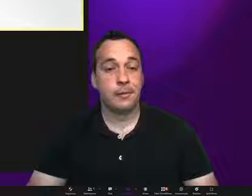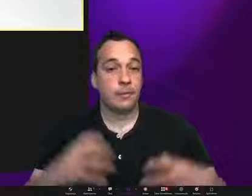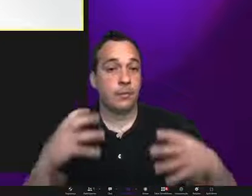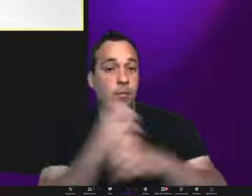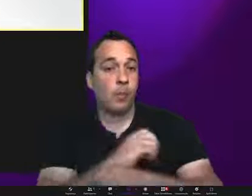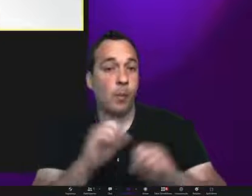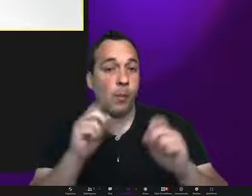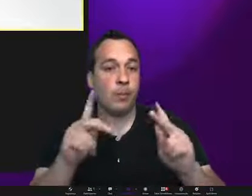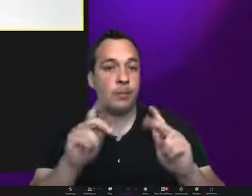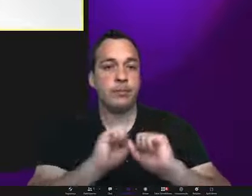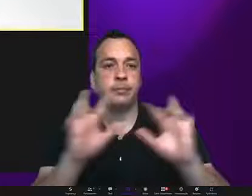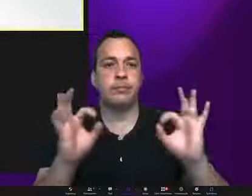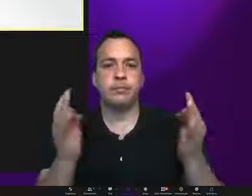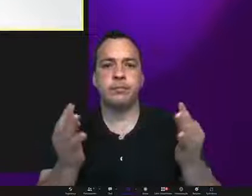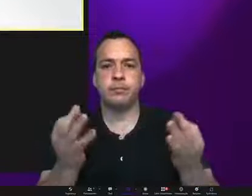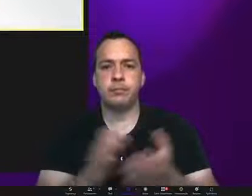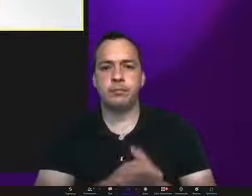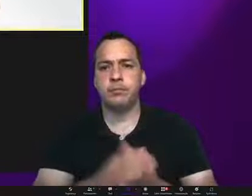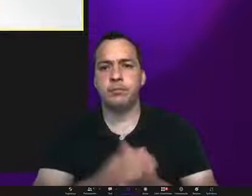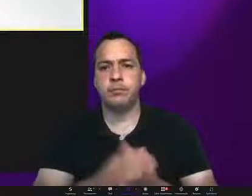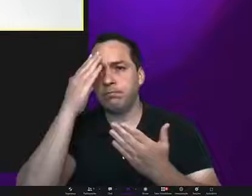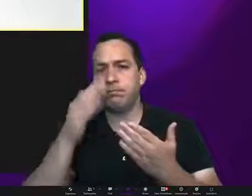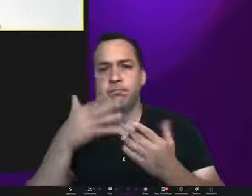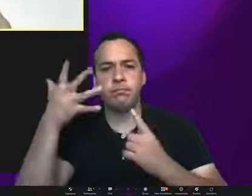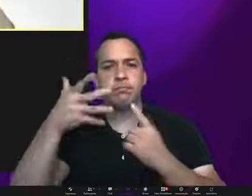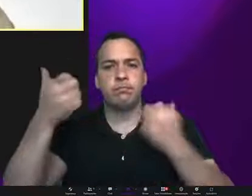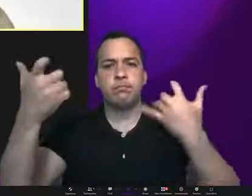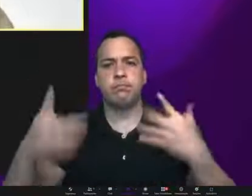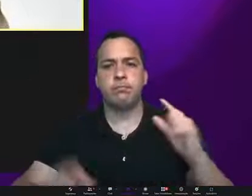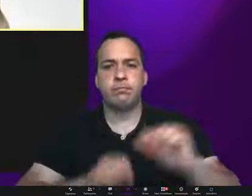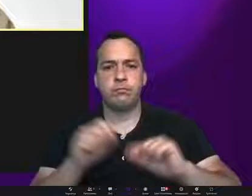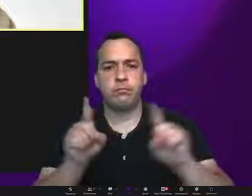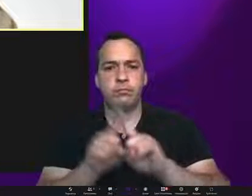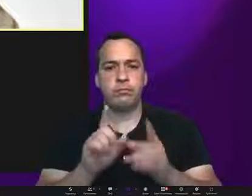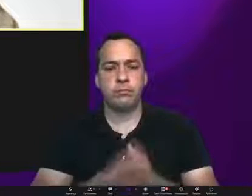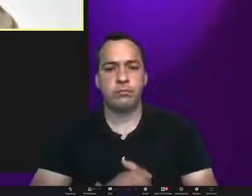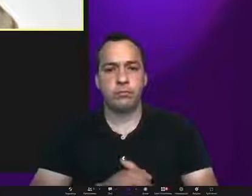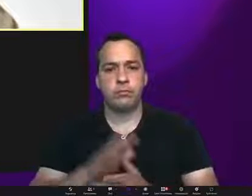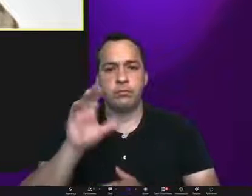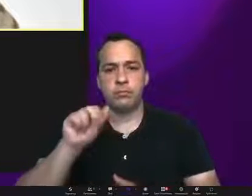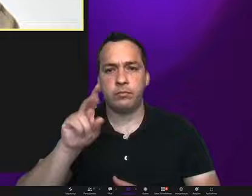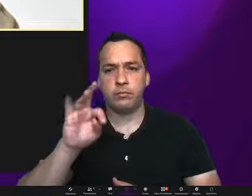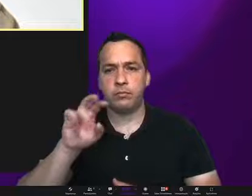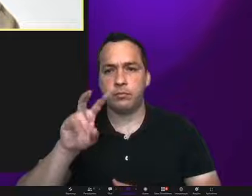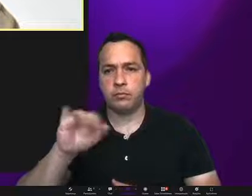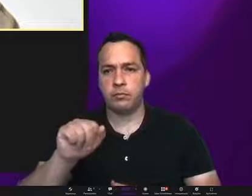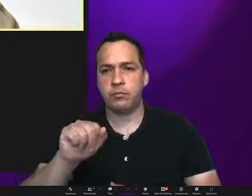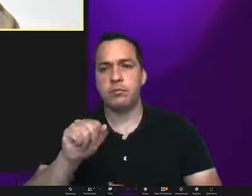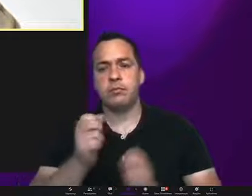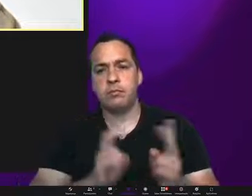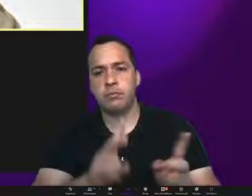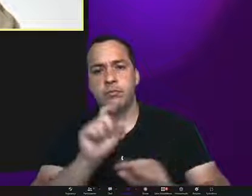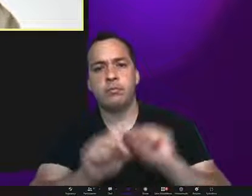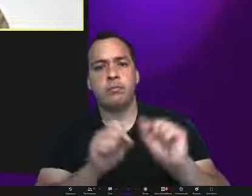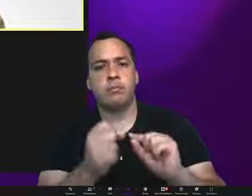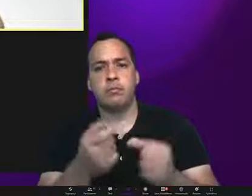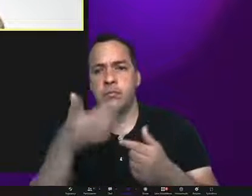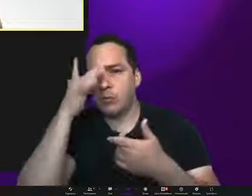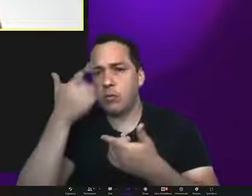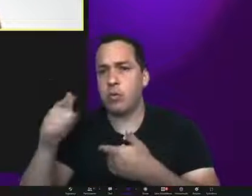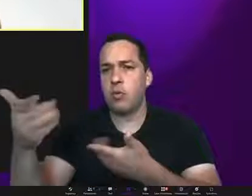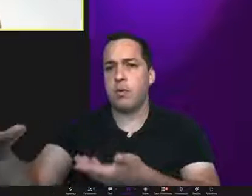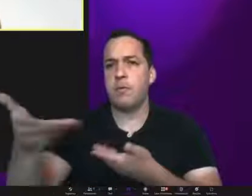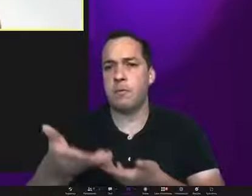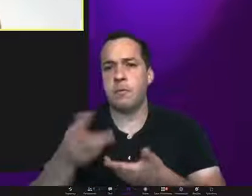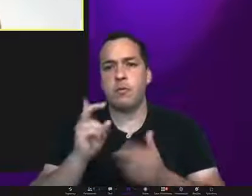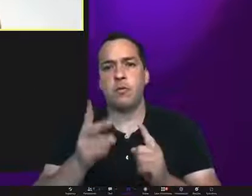Excelente, Renata. Muito boa apresentação. Agora o Dr. Cantoni vai seguir com o próximo convidado.